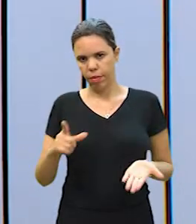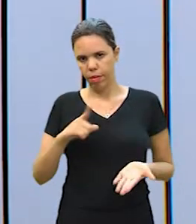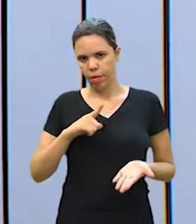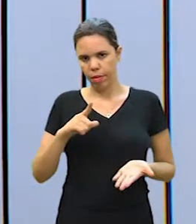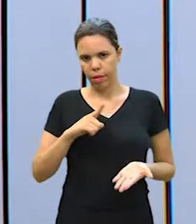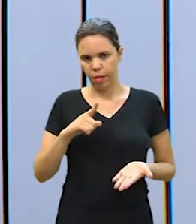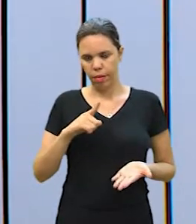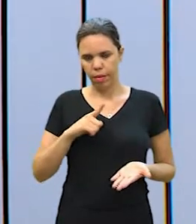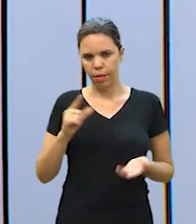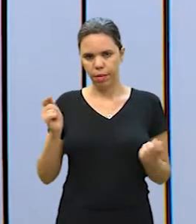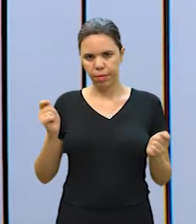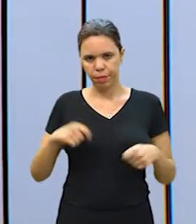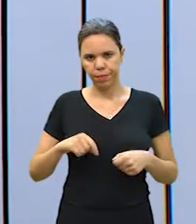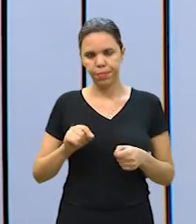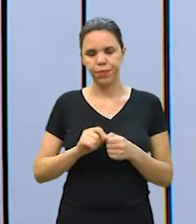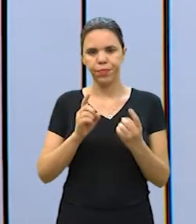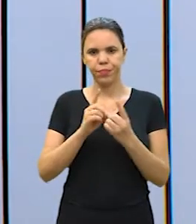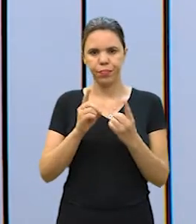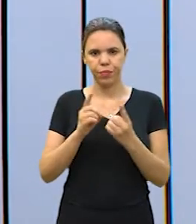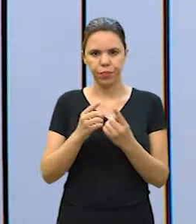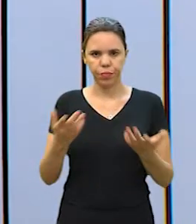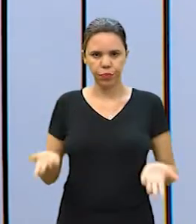têm feito